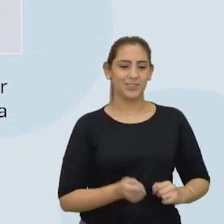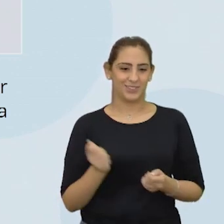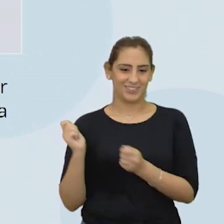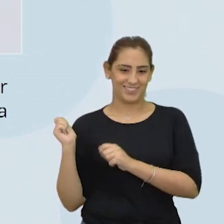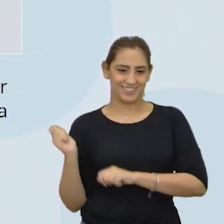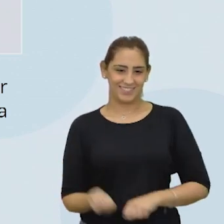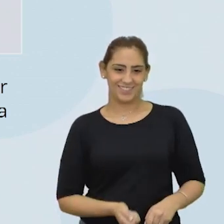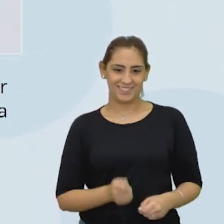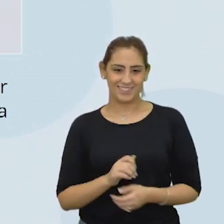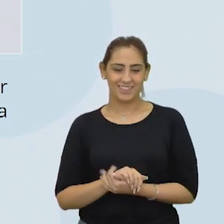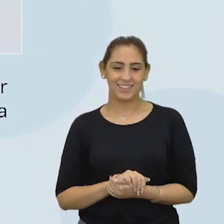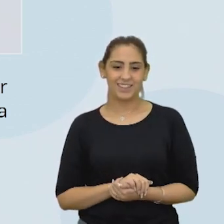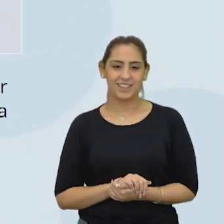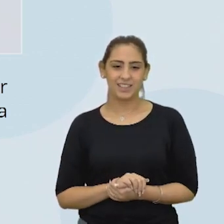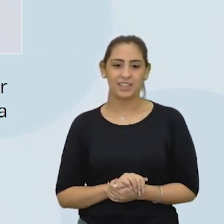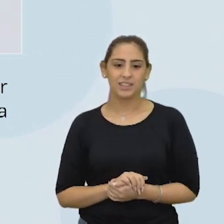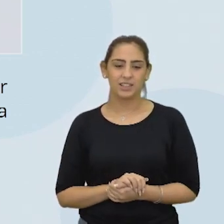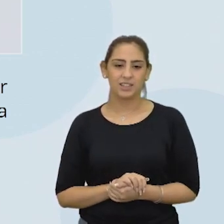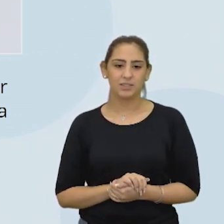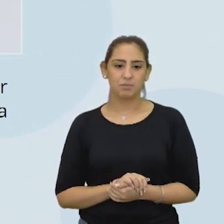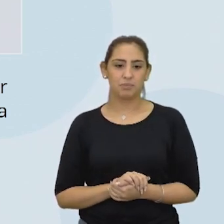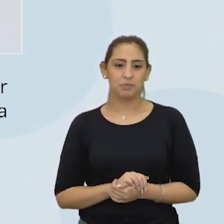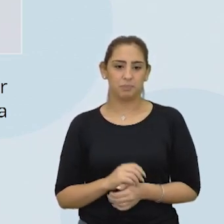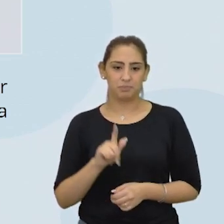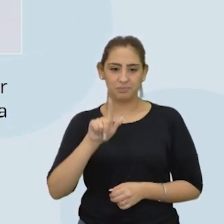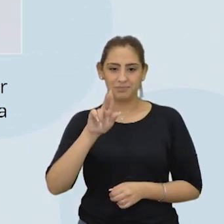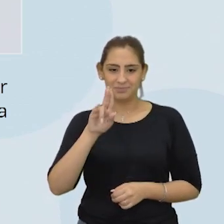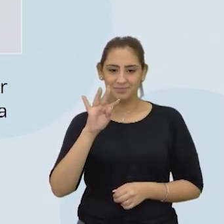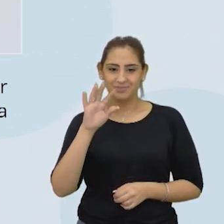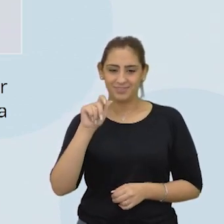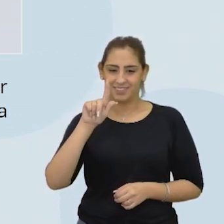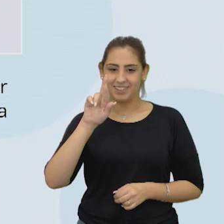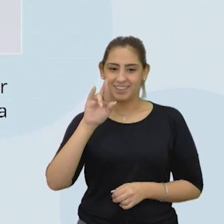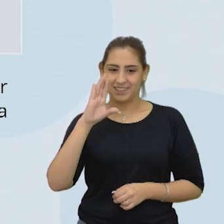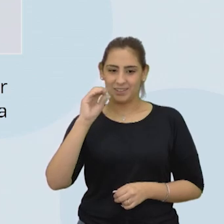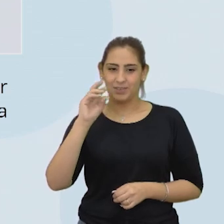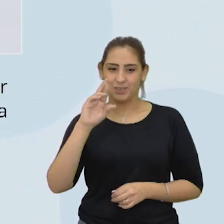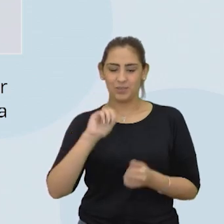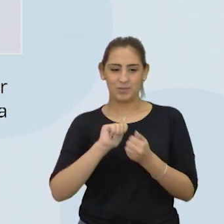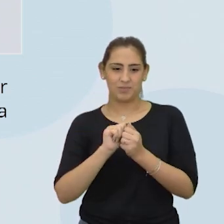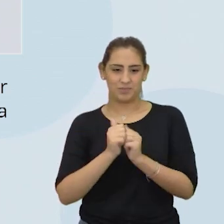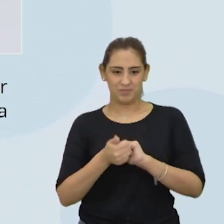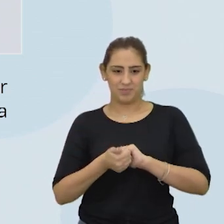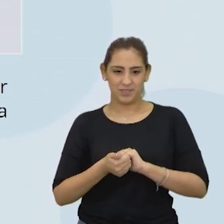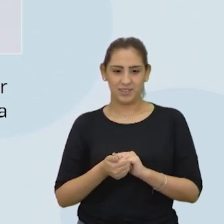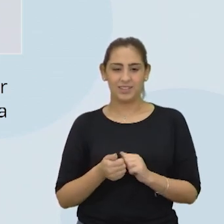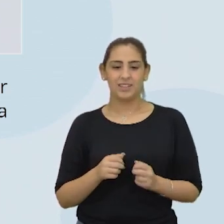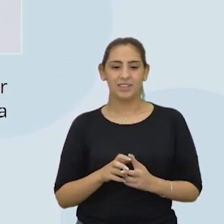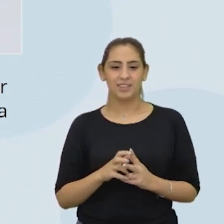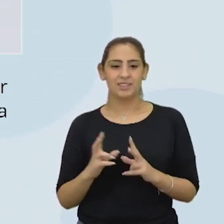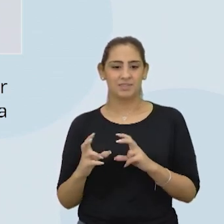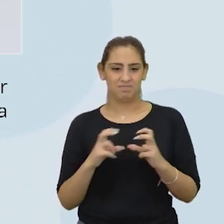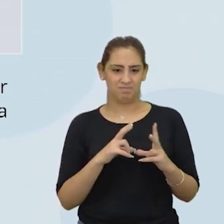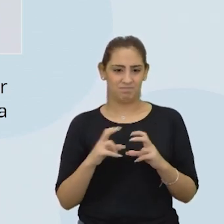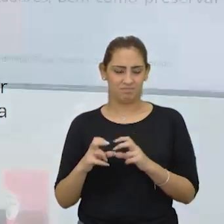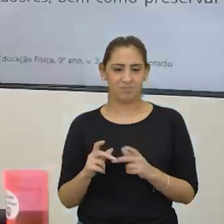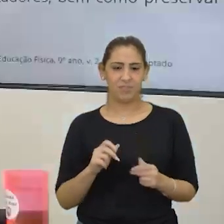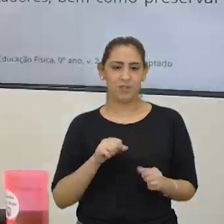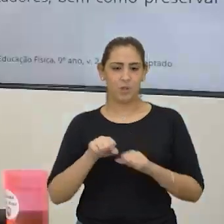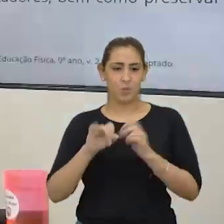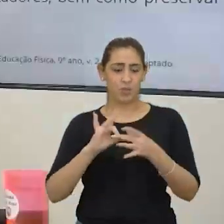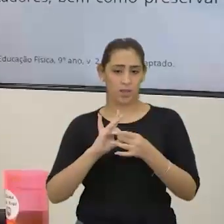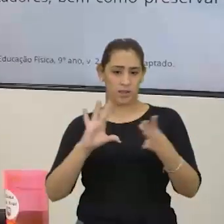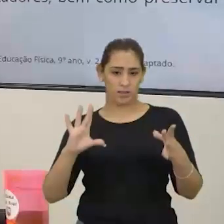esgrima, judô, luta greco-romana, luta livre e o taekwondo, certo? Vamos falar agora dos